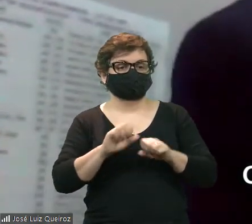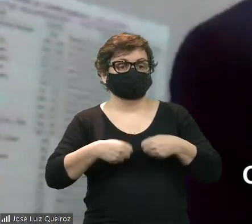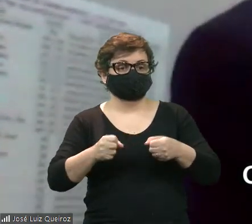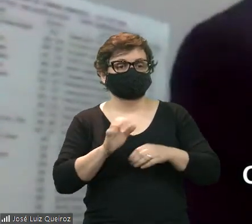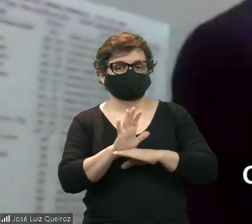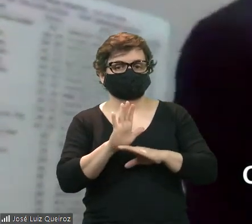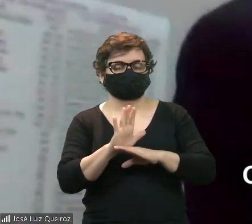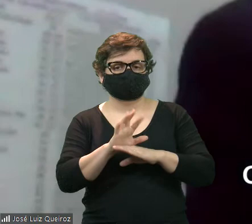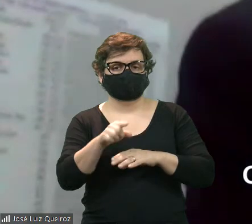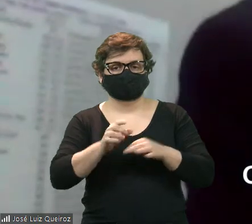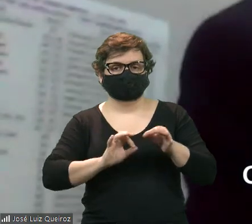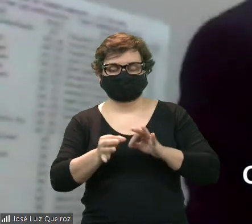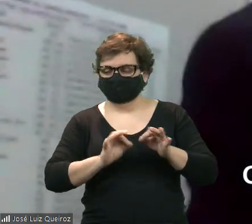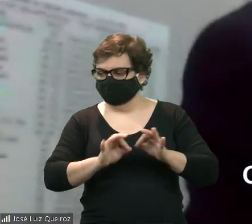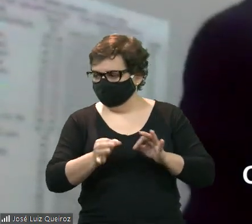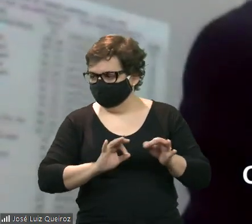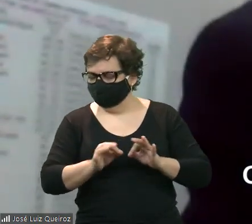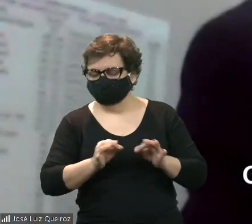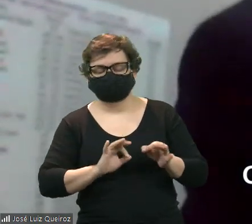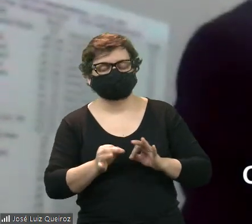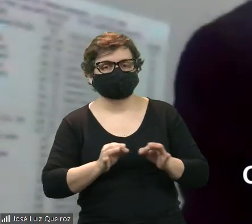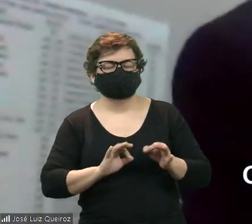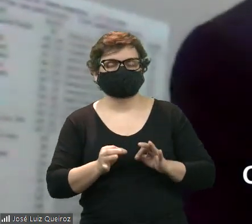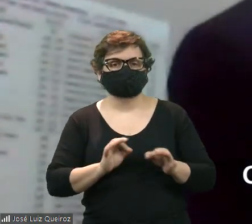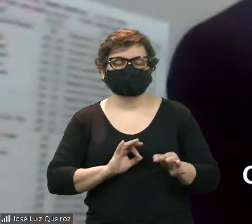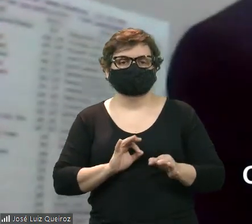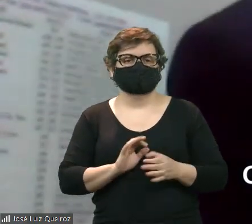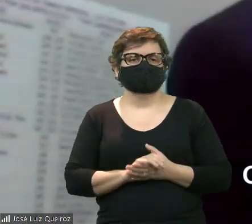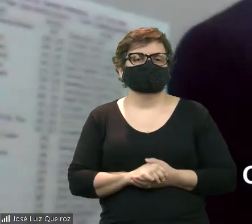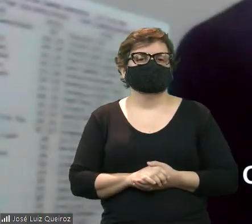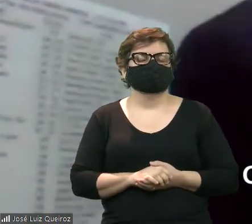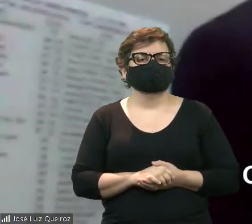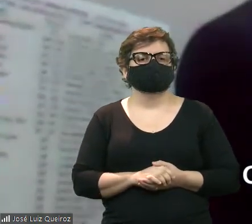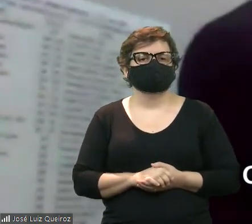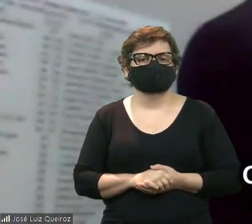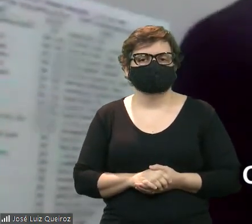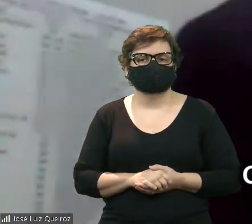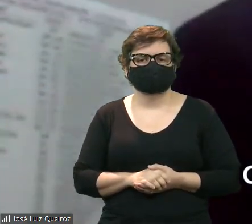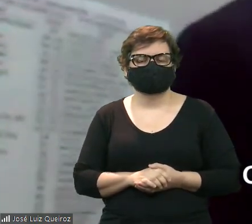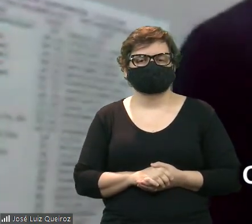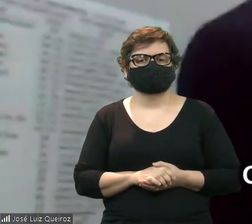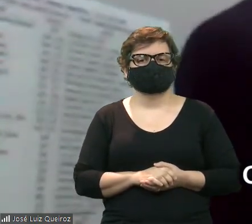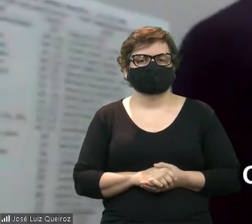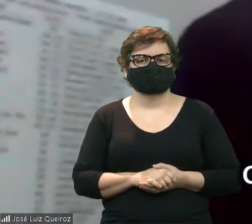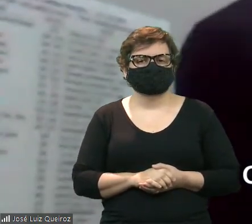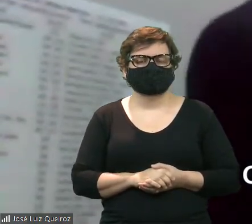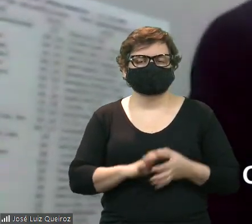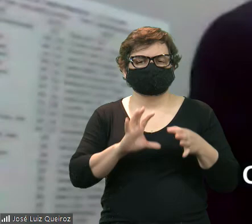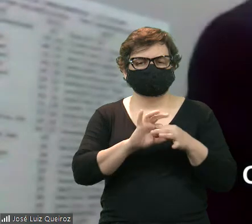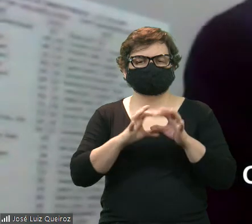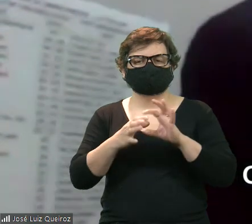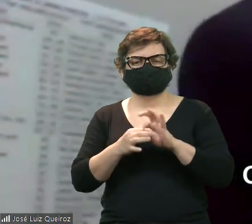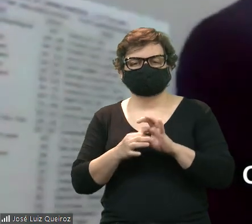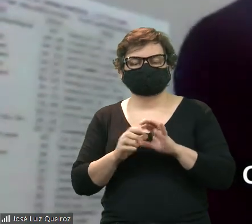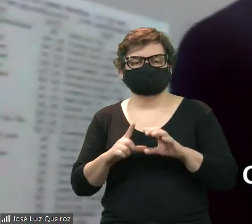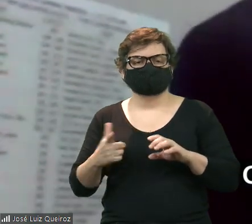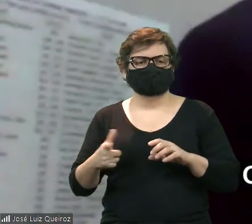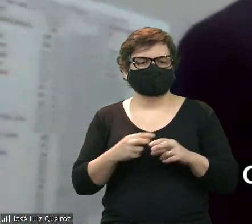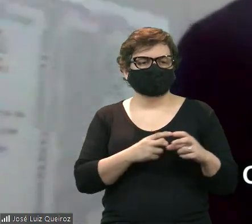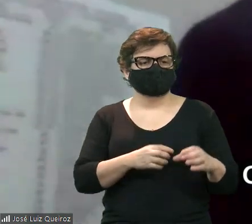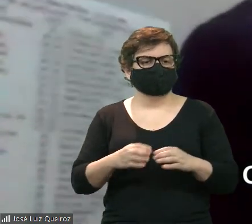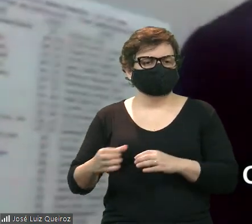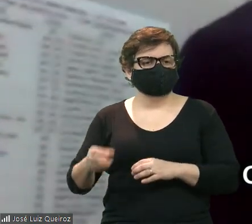porque é área da União, né? A área ferroviária é área da União, e uma interlocução com o DENIT, com a NTT, é fundamental para que